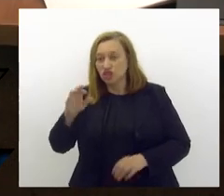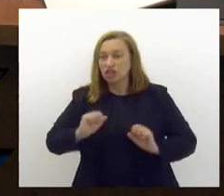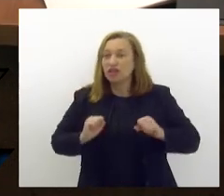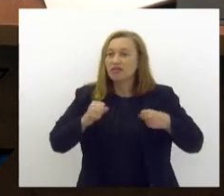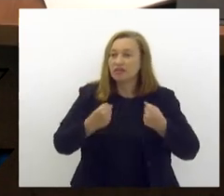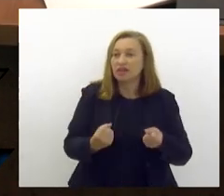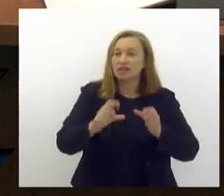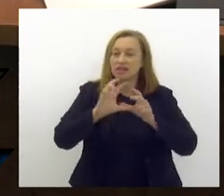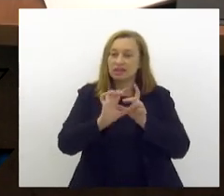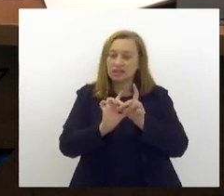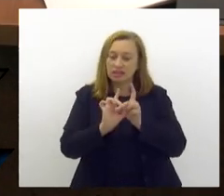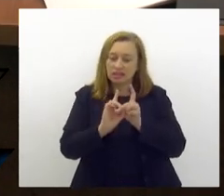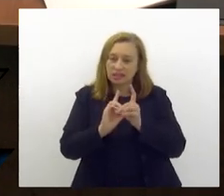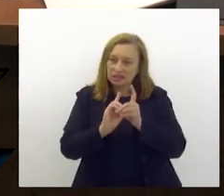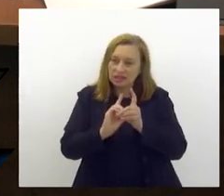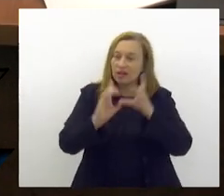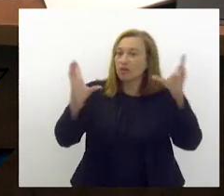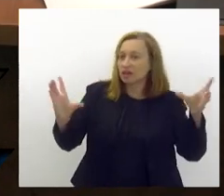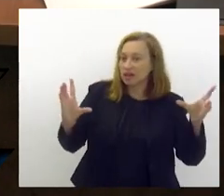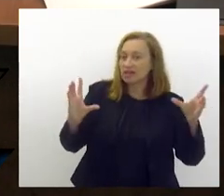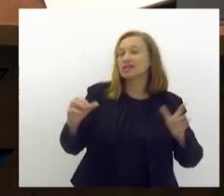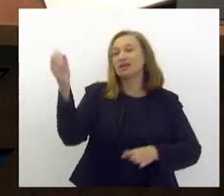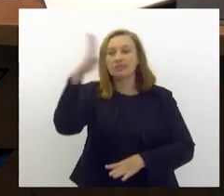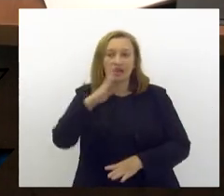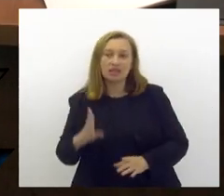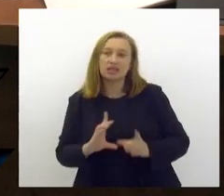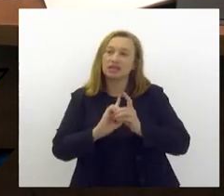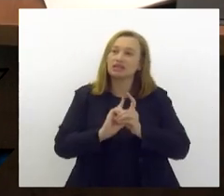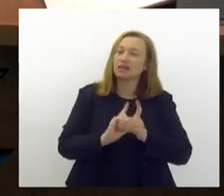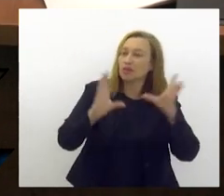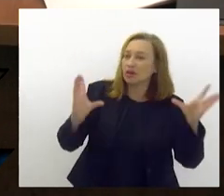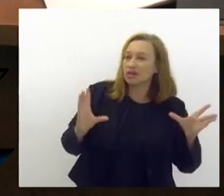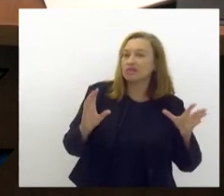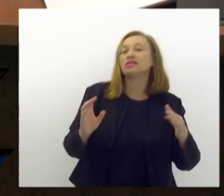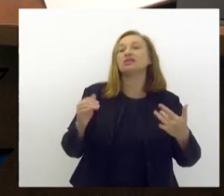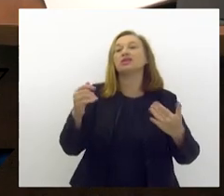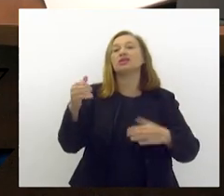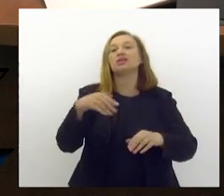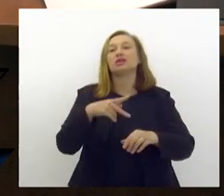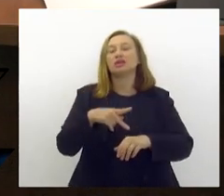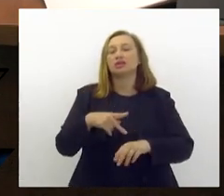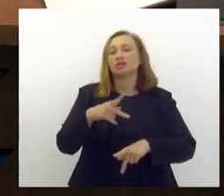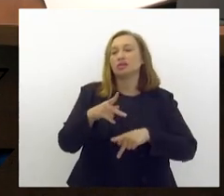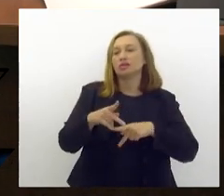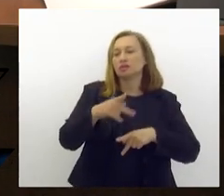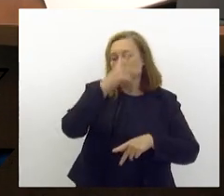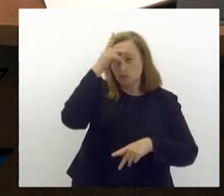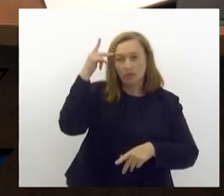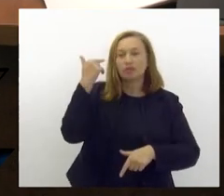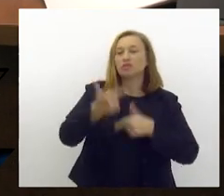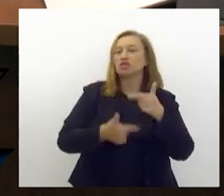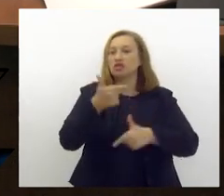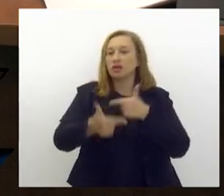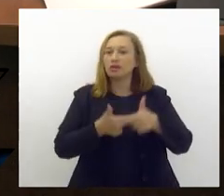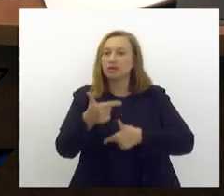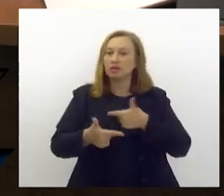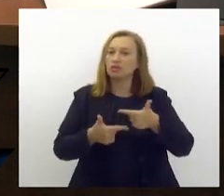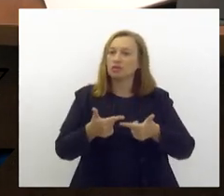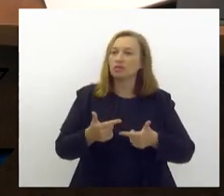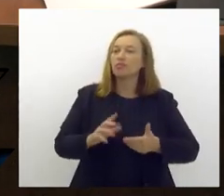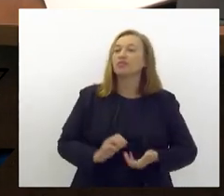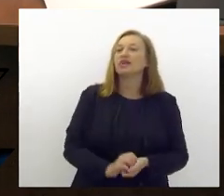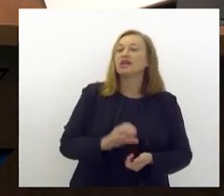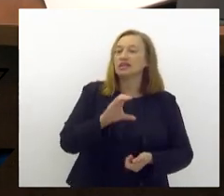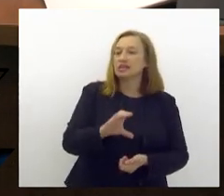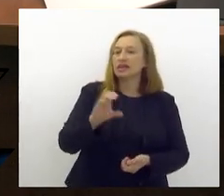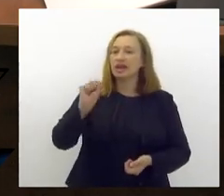democracia brasileira, na defesa dos direitos dos trabalhadores brasileiros. Estamos sempre próximo da luta dos operários, da